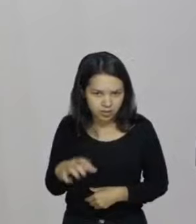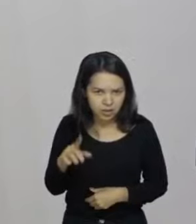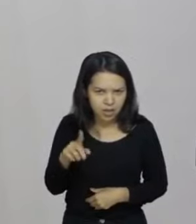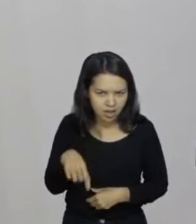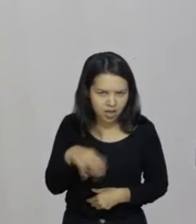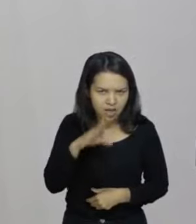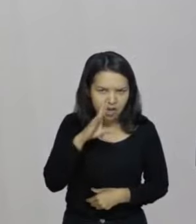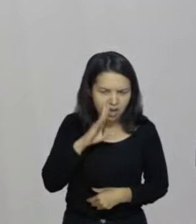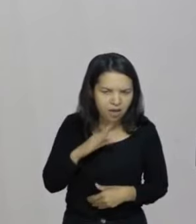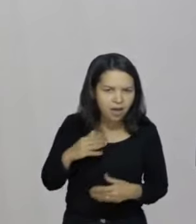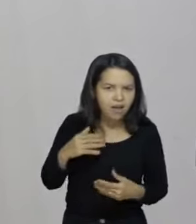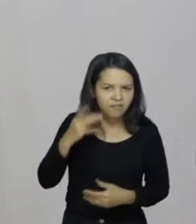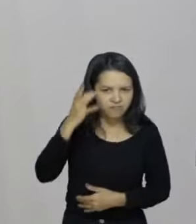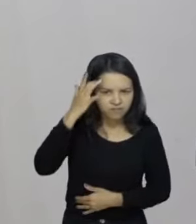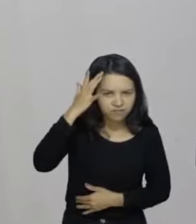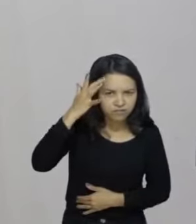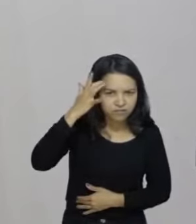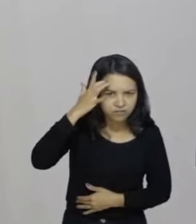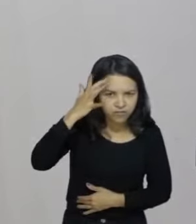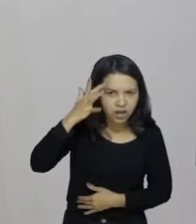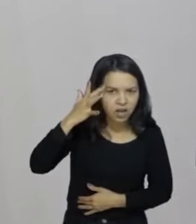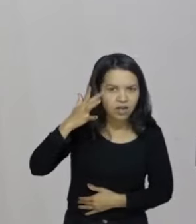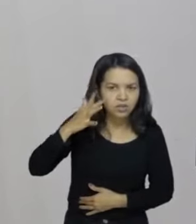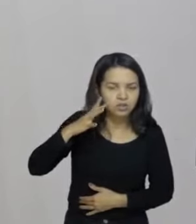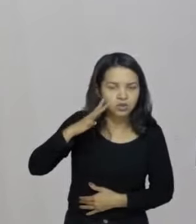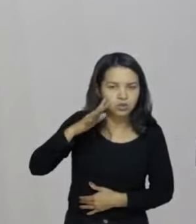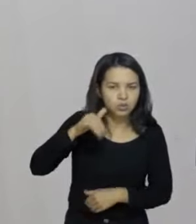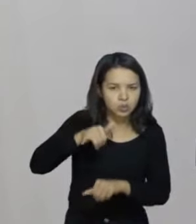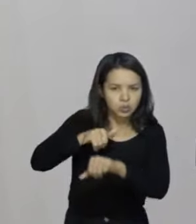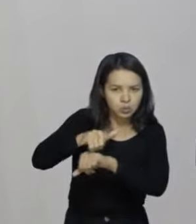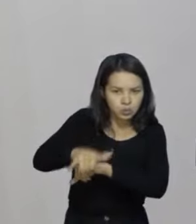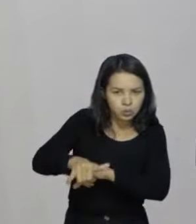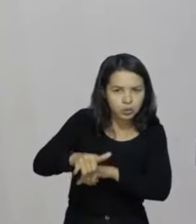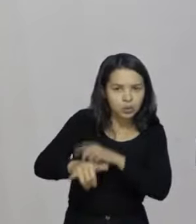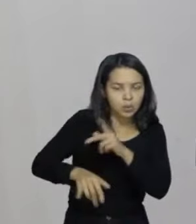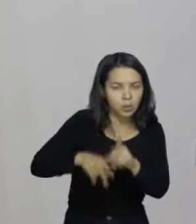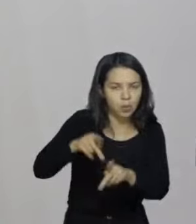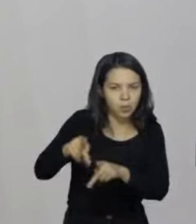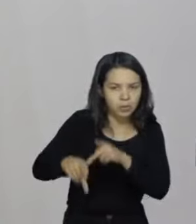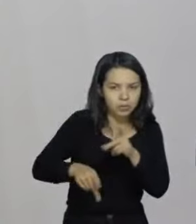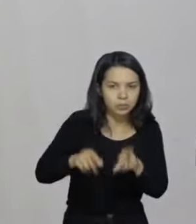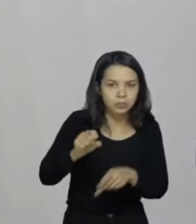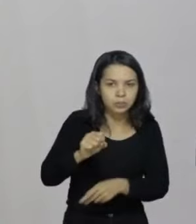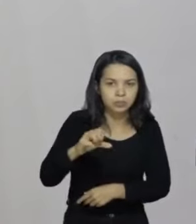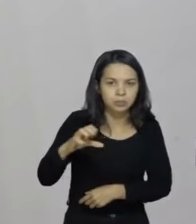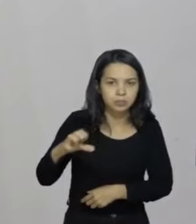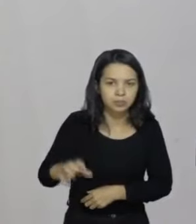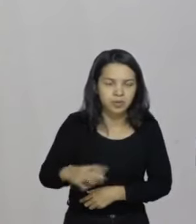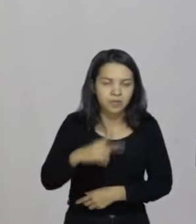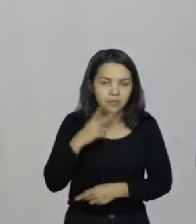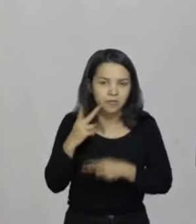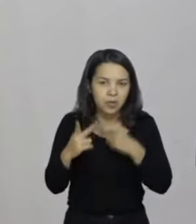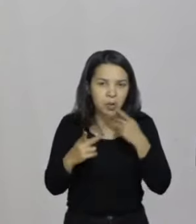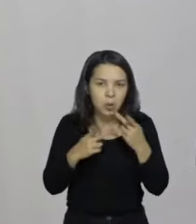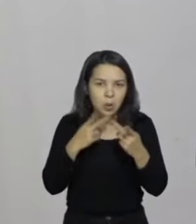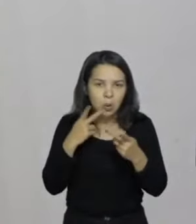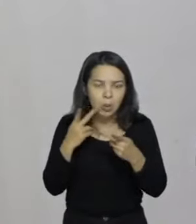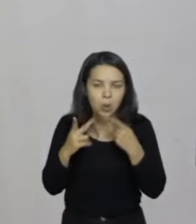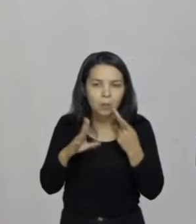que era fácil Doutor humorista engabelar o eleitor Catarinense que aquela balela sem tamanho